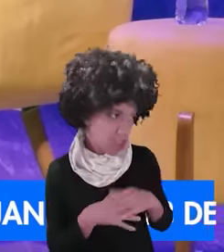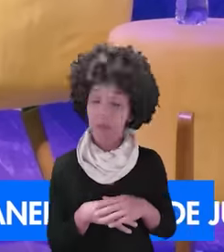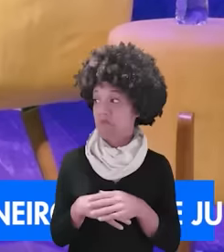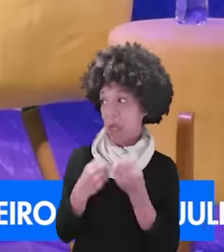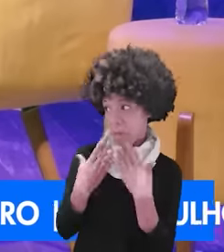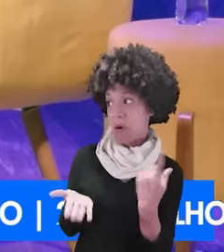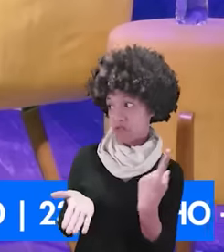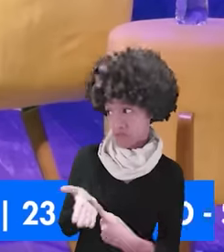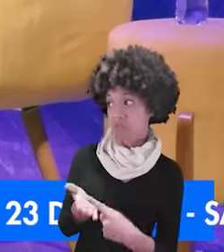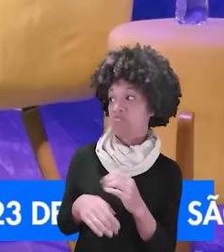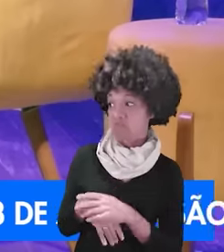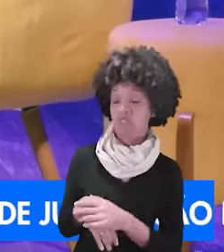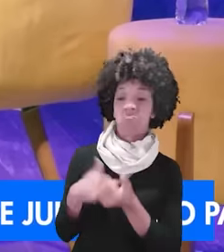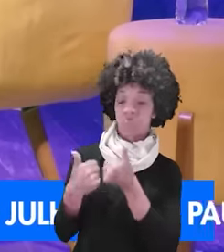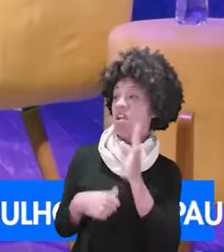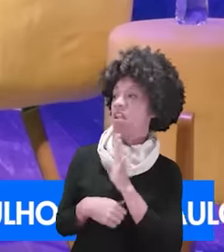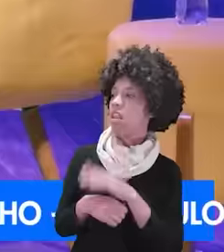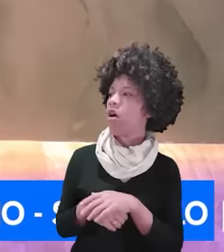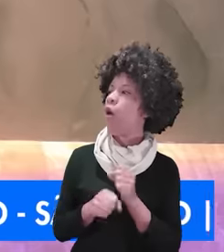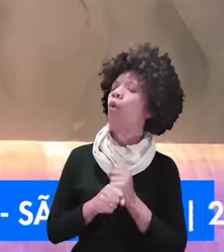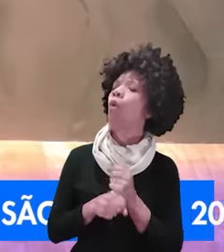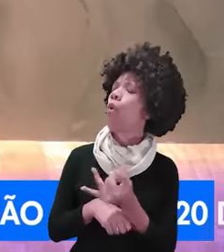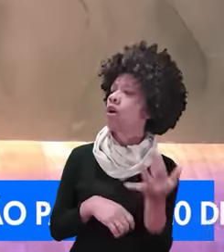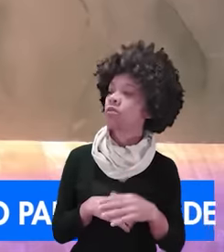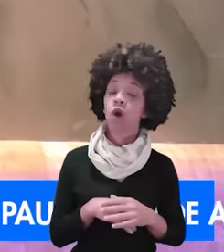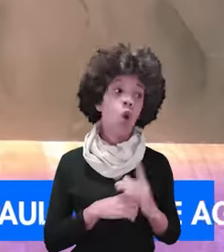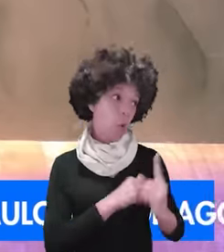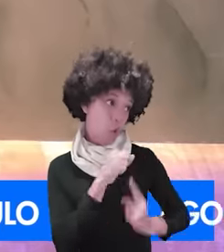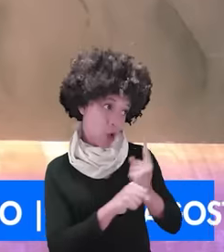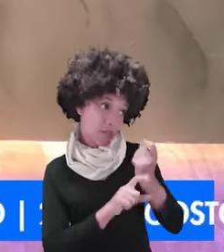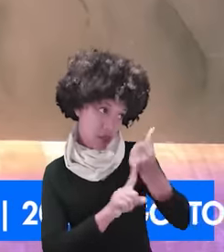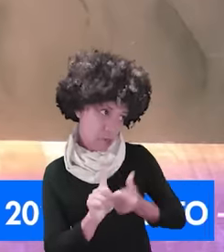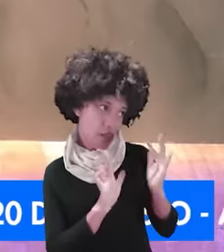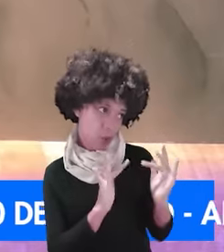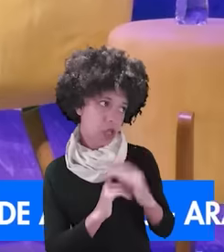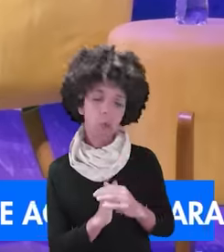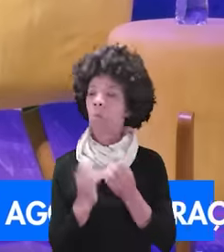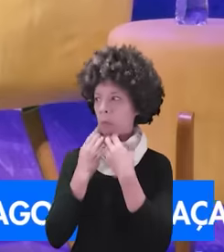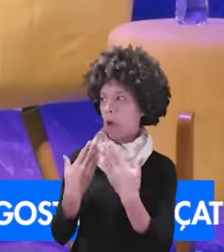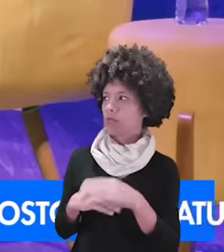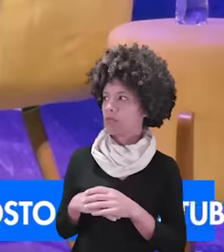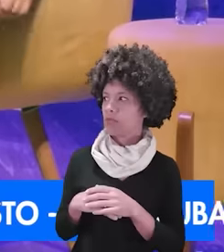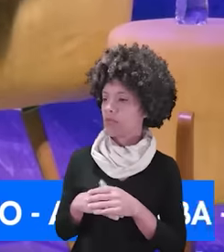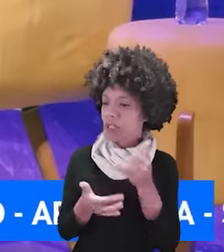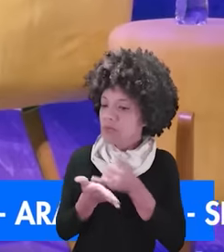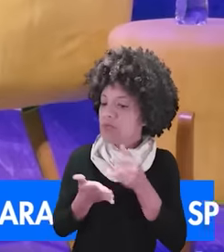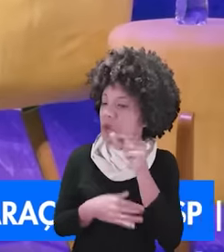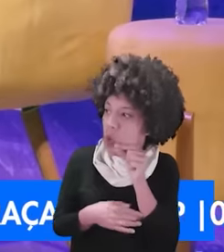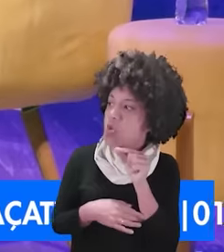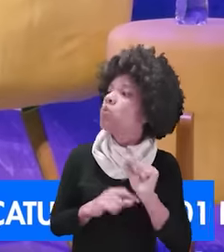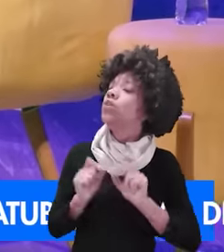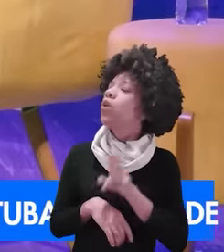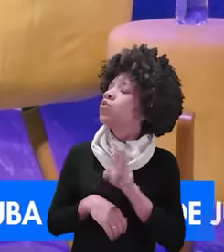comprometimento né legal é quando você já tô namorando há um ano e seis meses e droga que que você tá